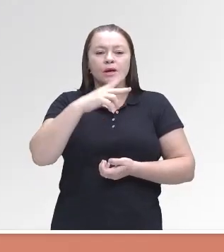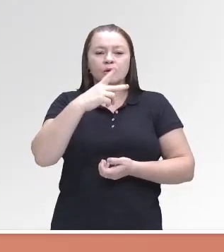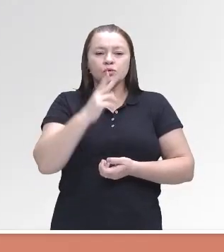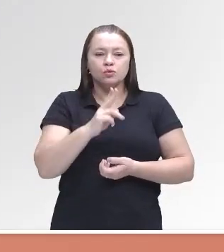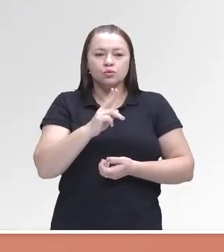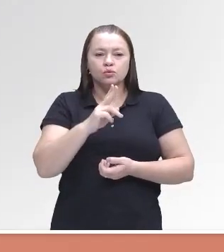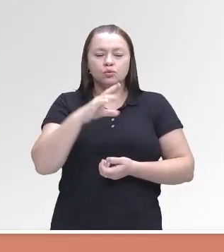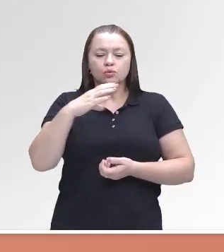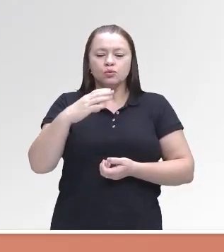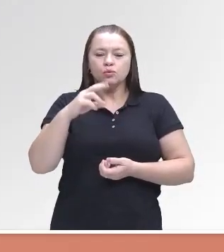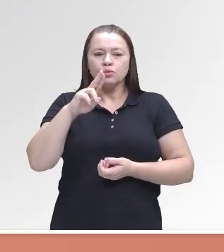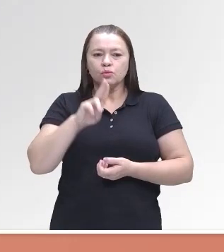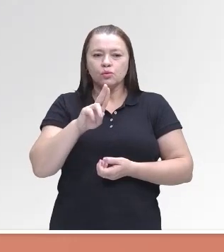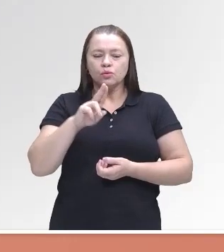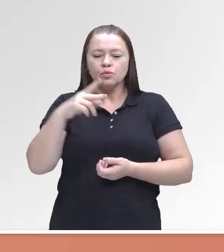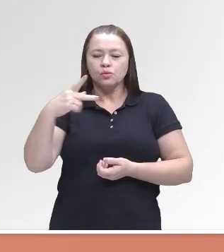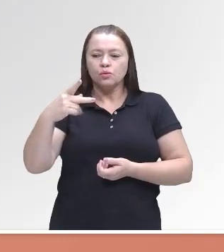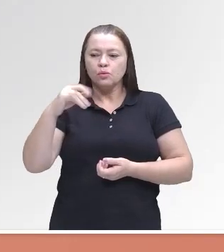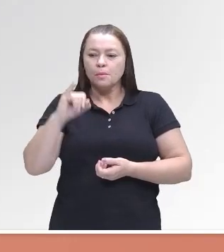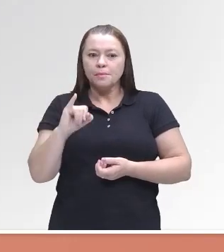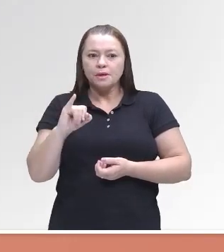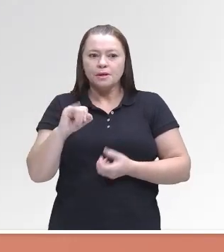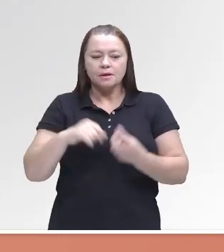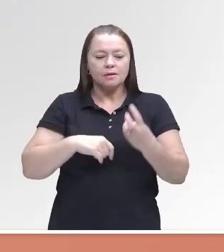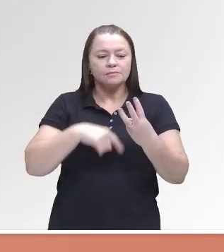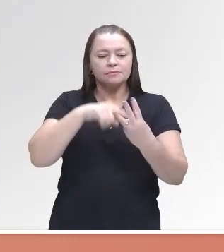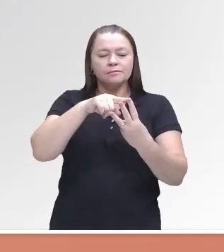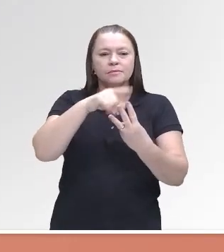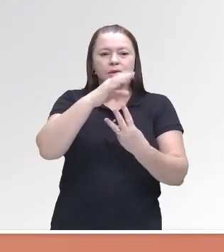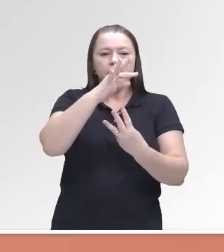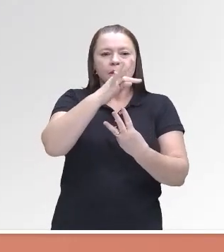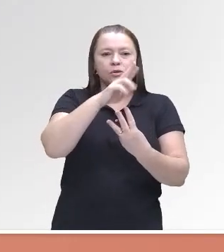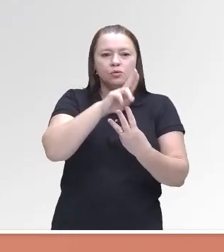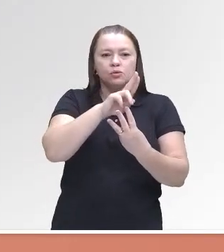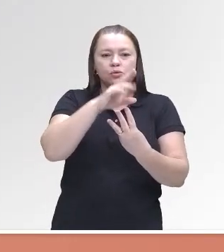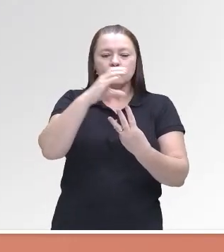Tucupi. Vamos lá. Batendo palma.